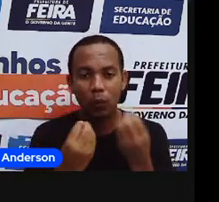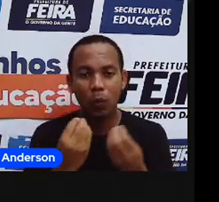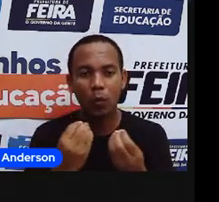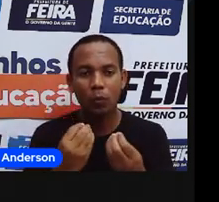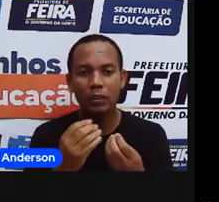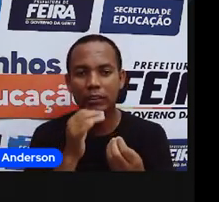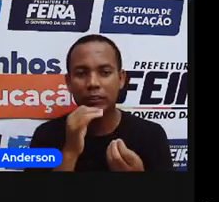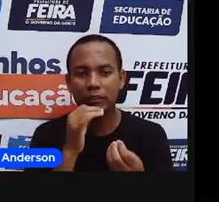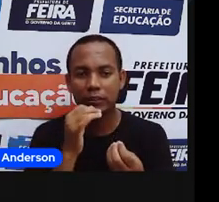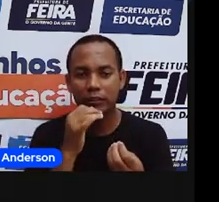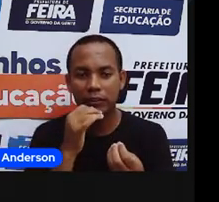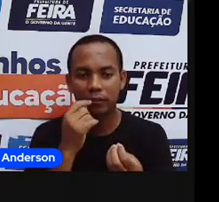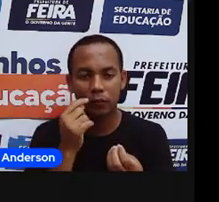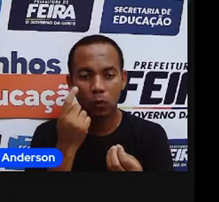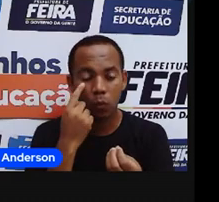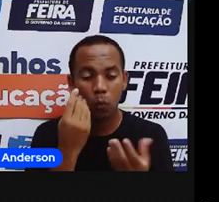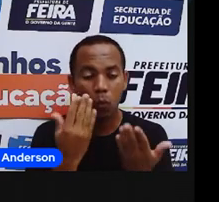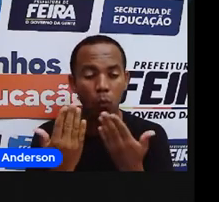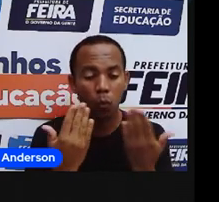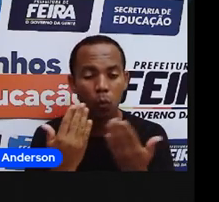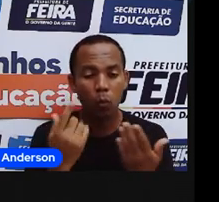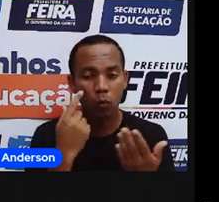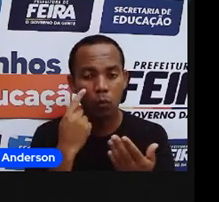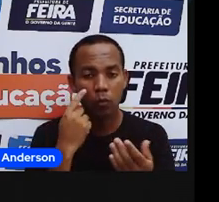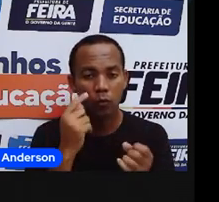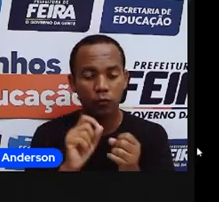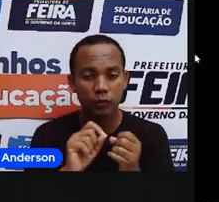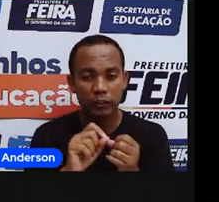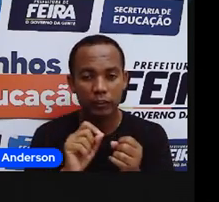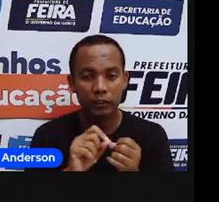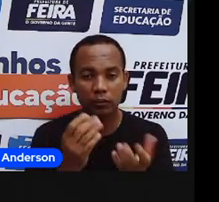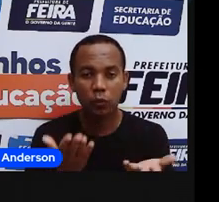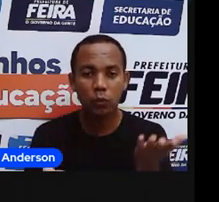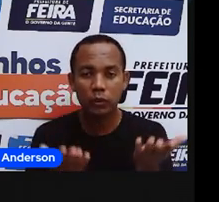de ingredientes e o modo de fazer, né? E aí